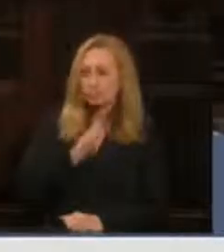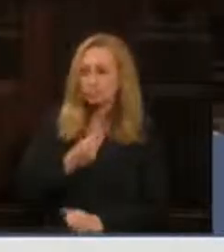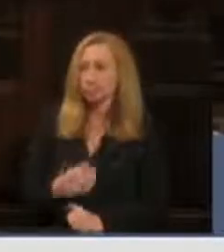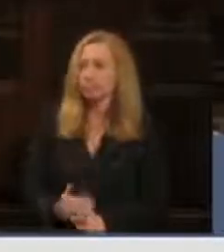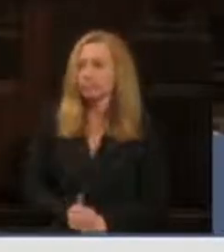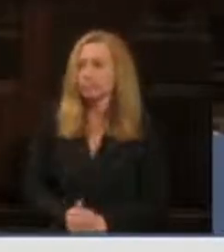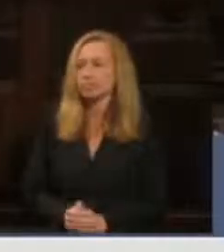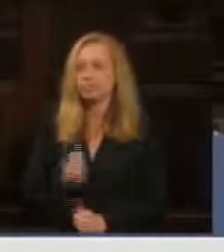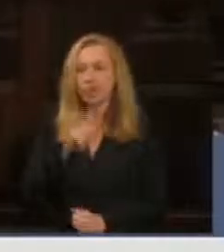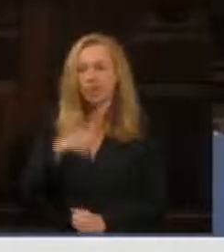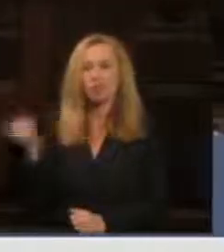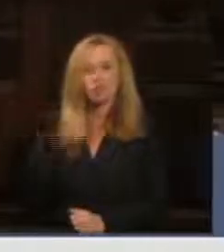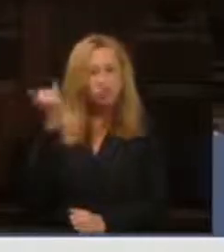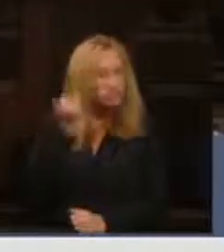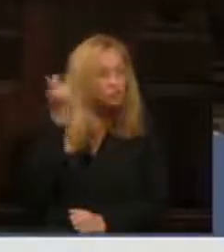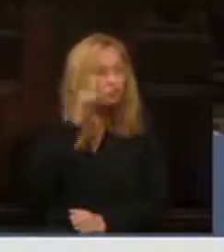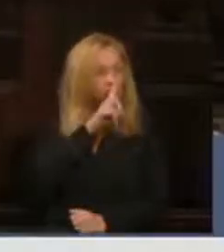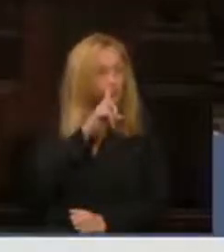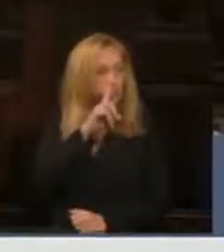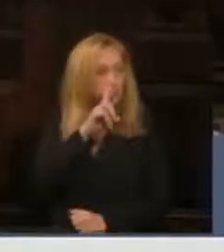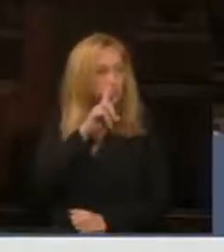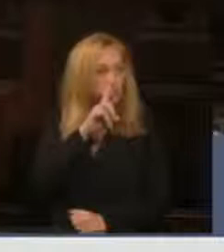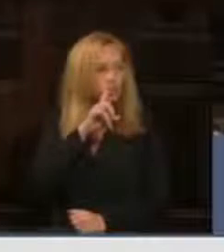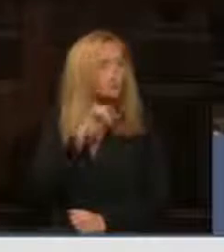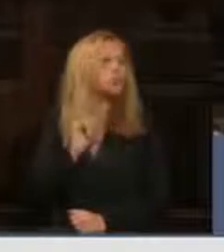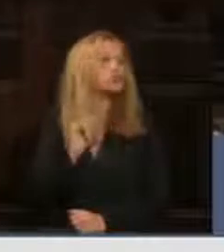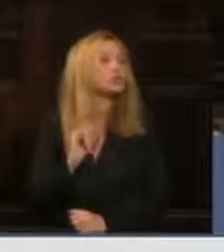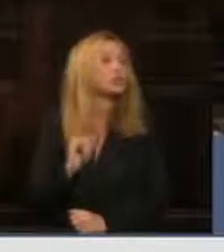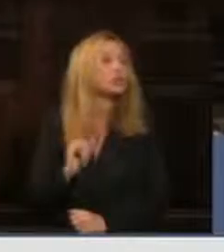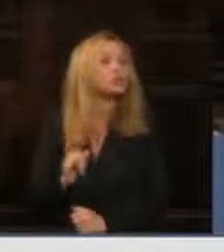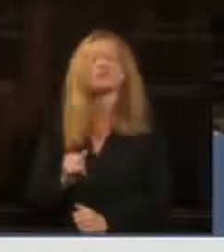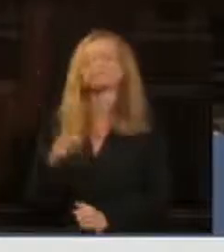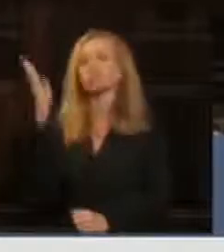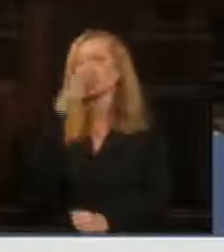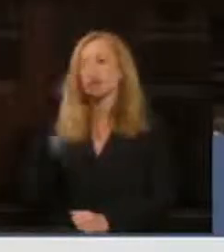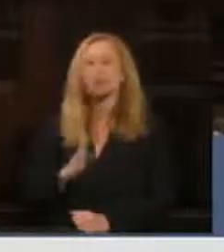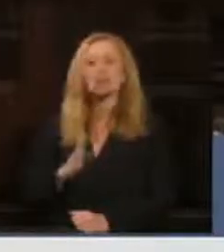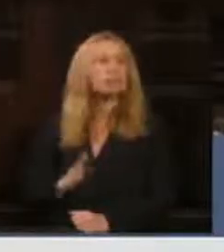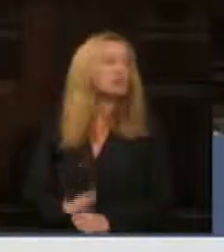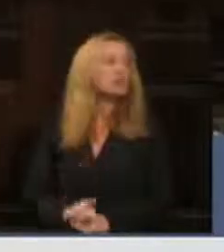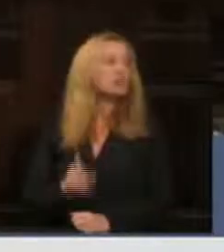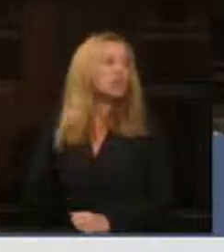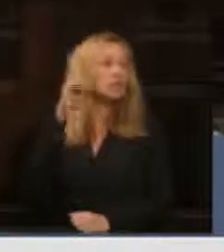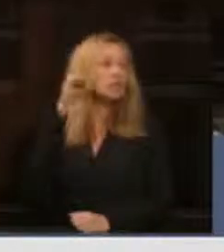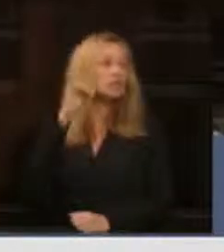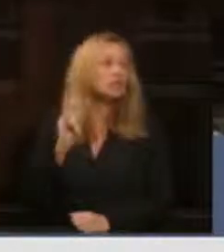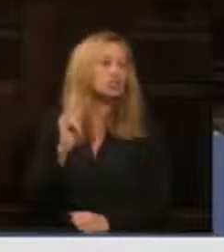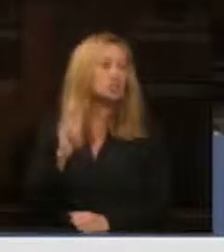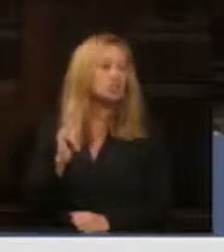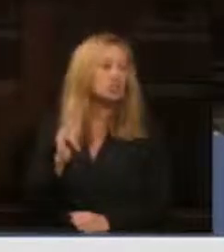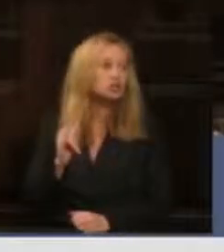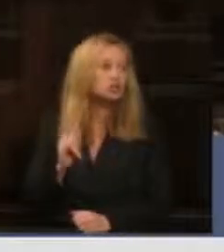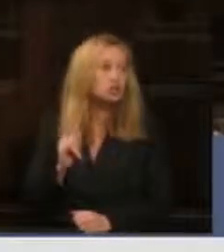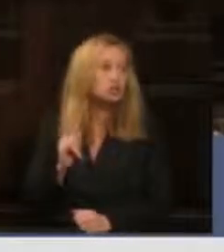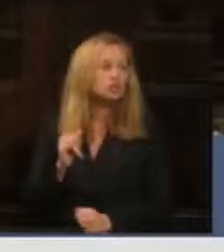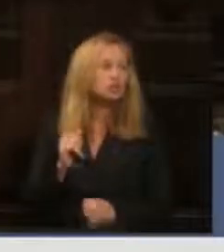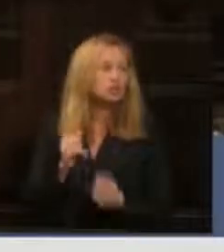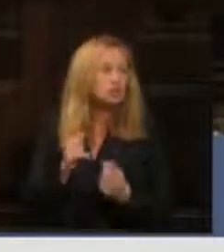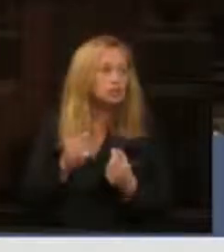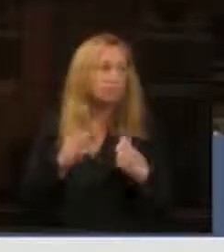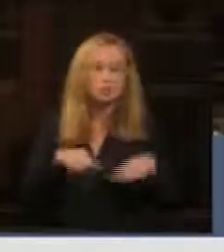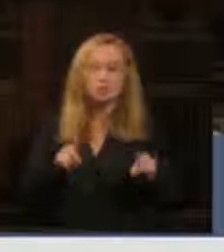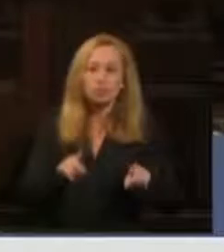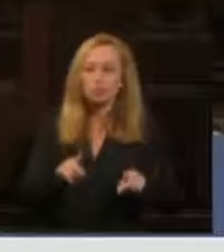importante no Brasil, porque hoje é dia de combate ao racismo. Dia 21 de